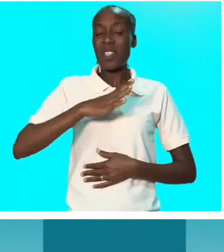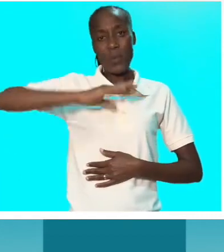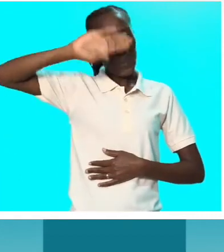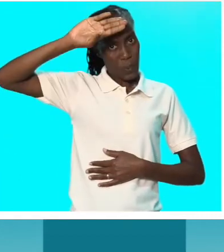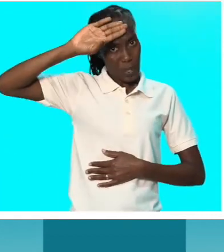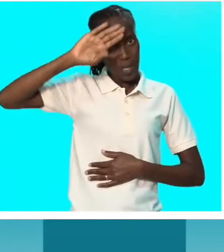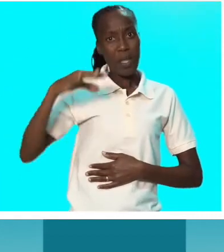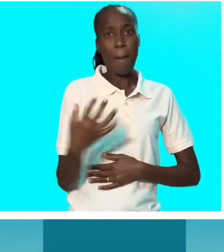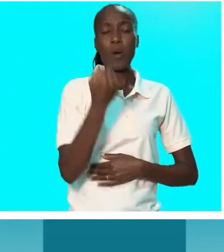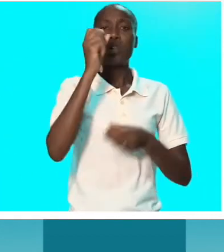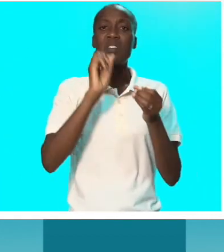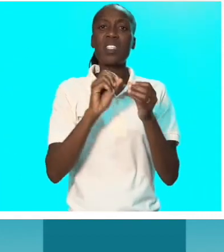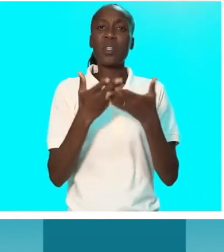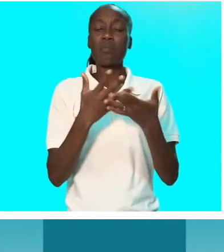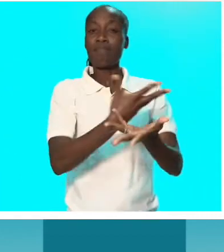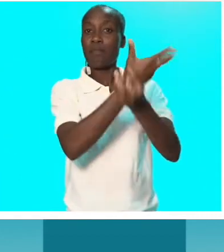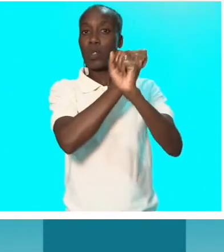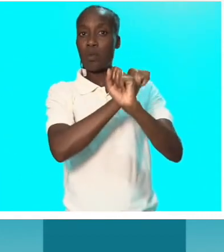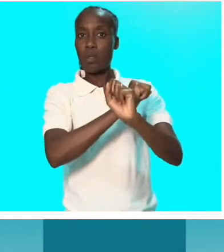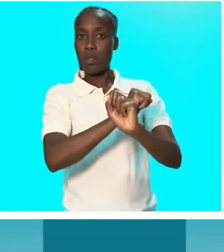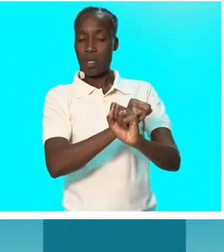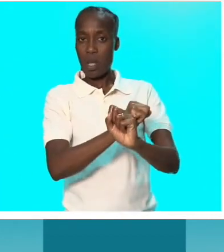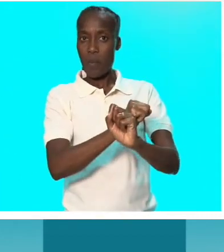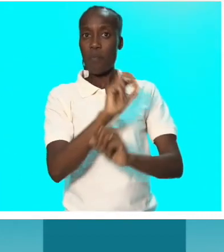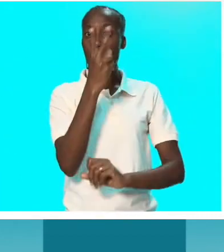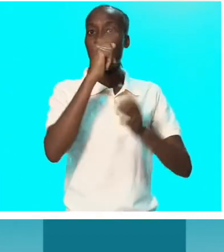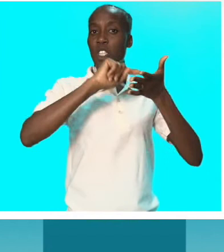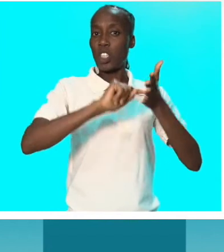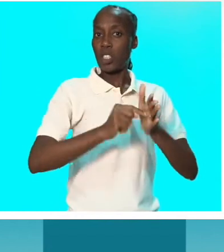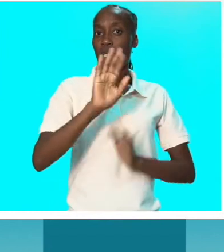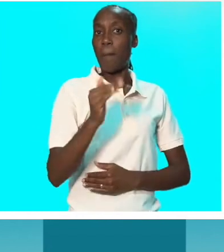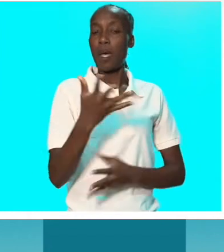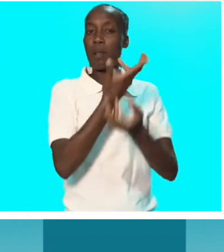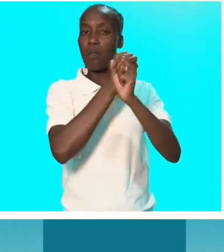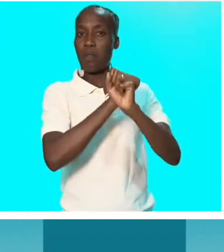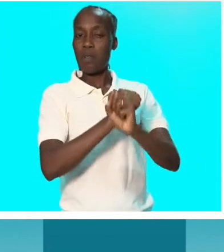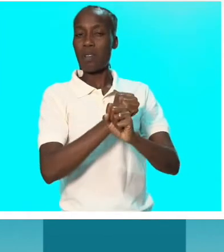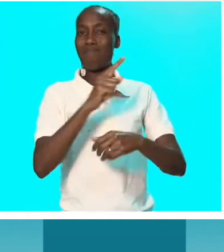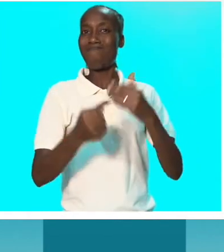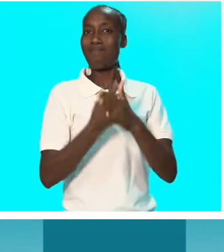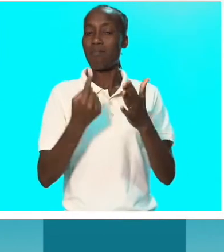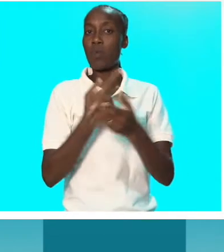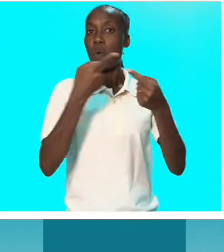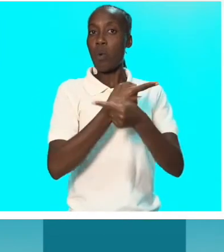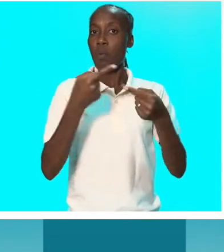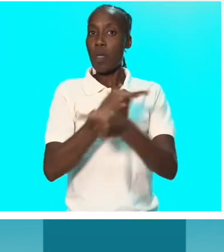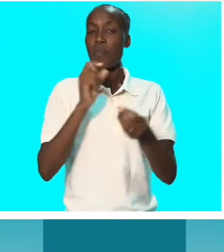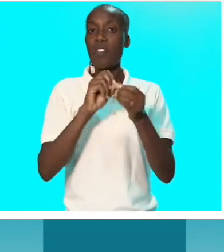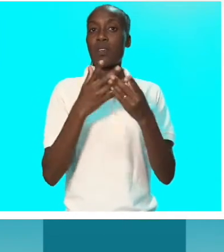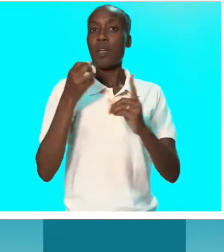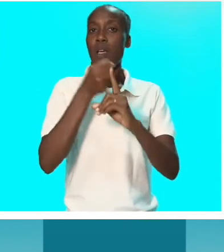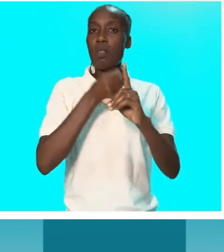diabetes, também podem fazer aquilo que se chama de prevenção secundária. É para evitar as complicações.